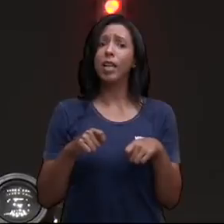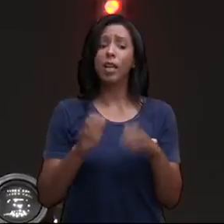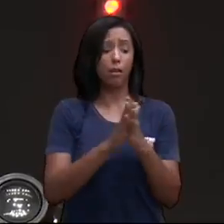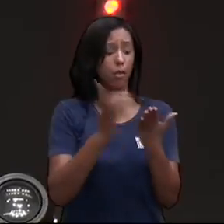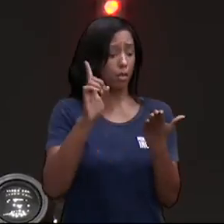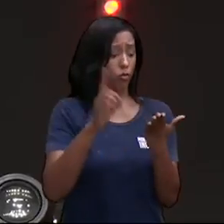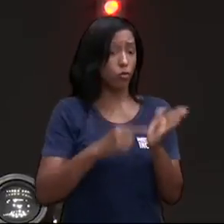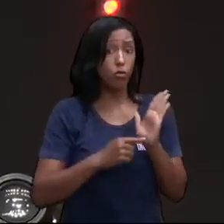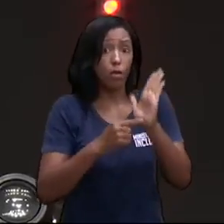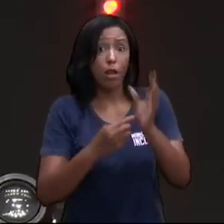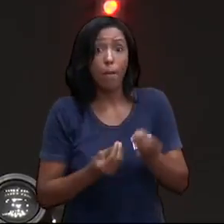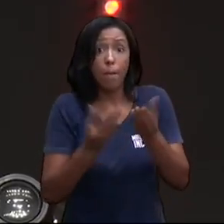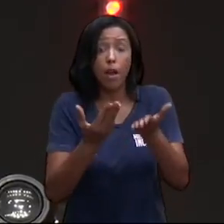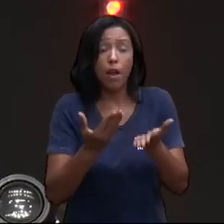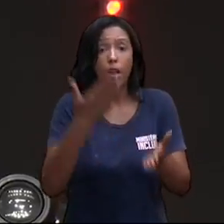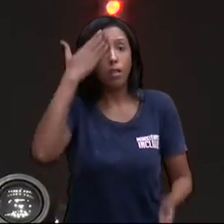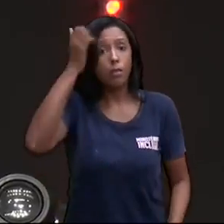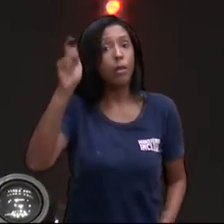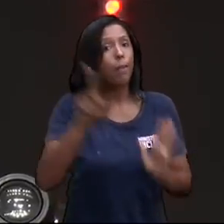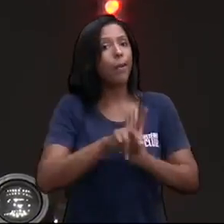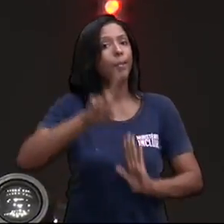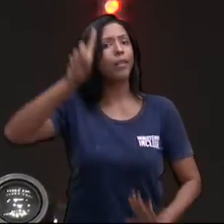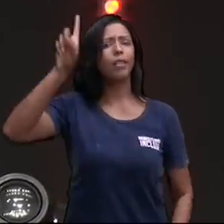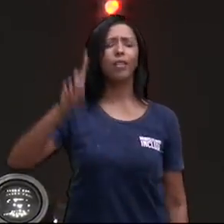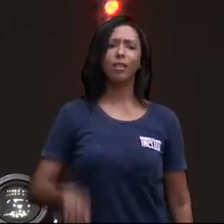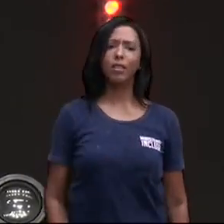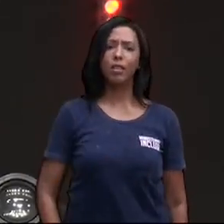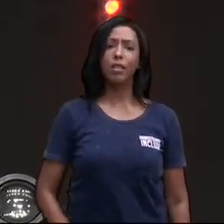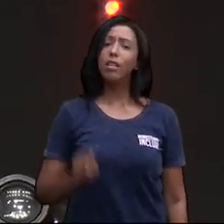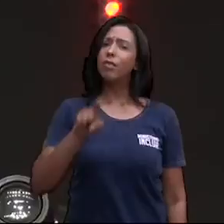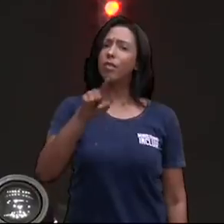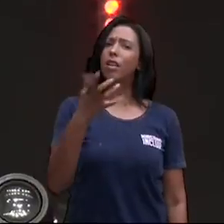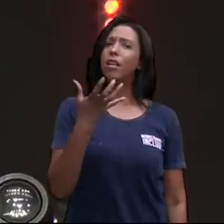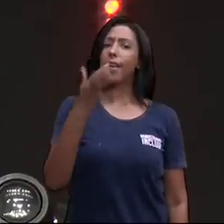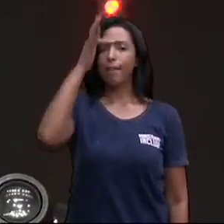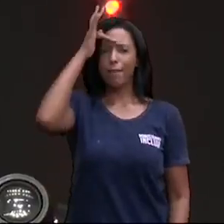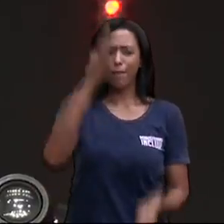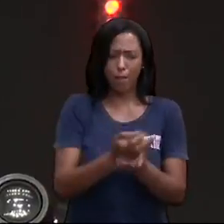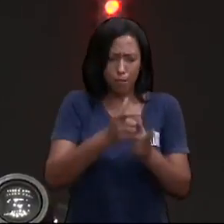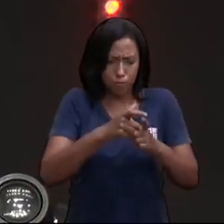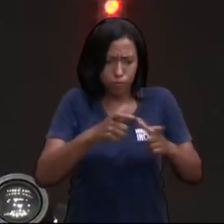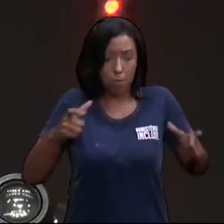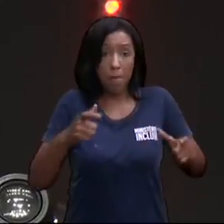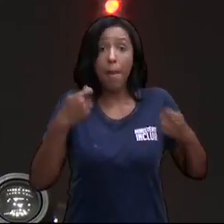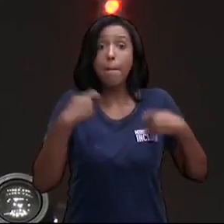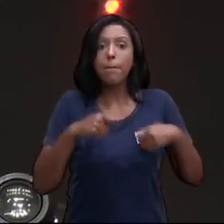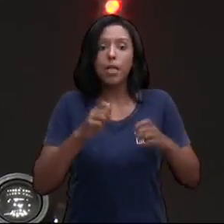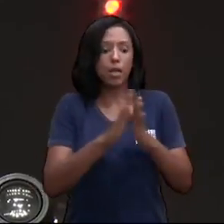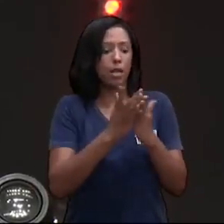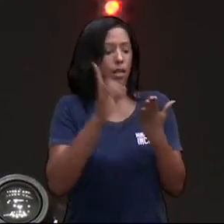Deus e se você quer aumentar a tua fé você tem que ter contato com a